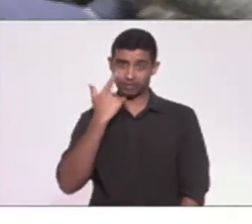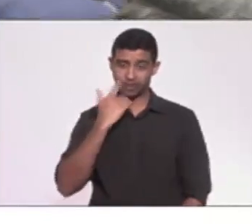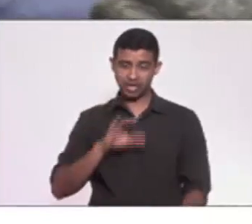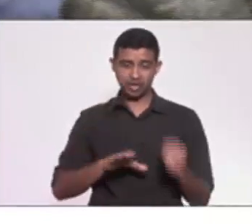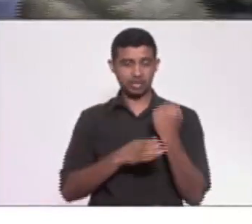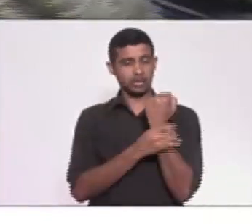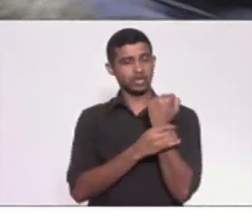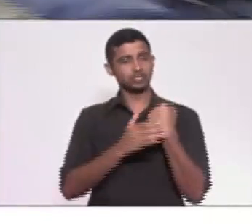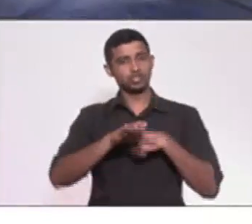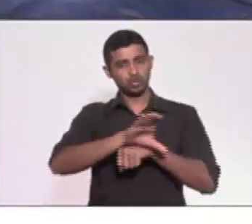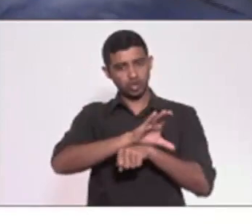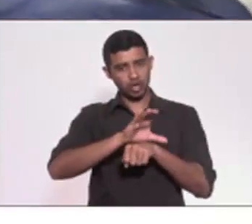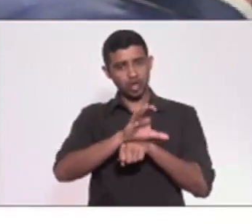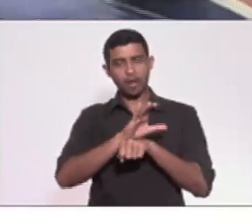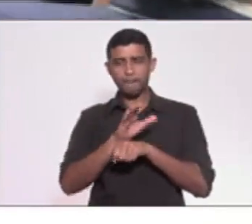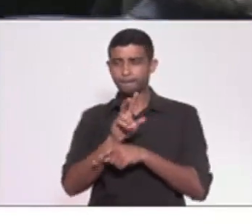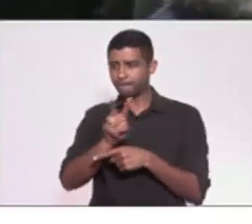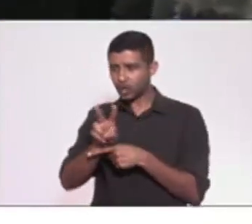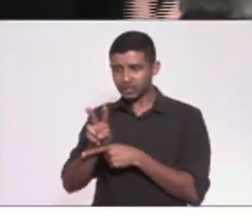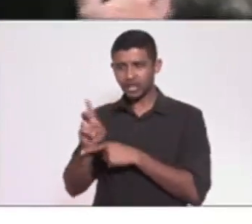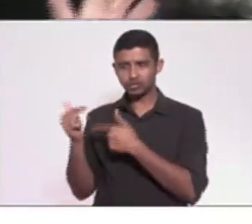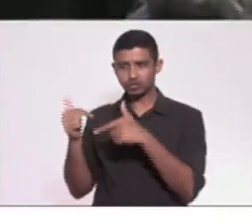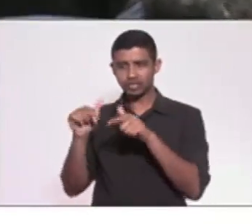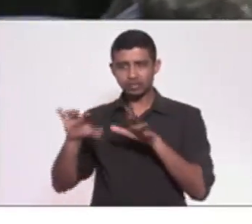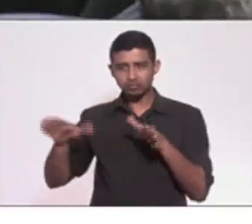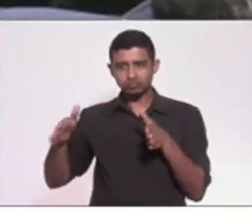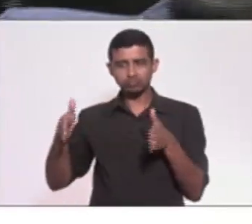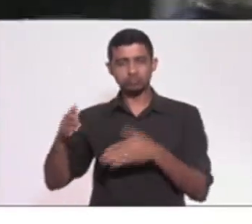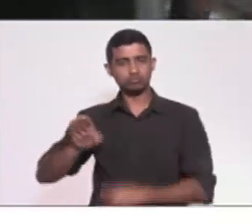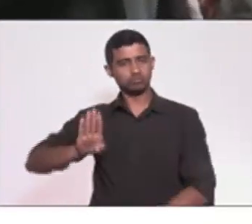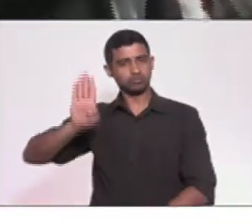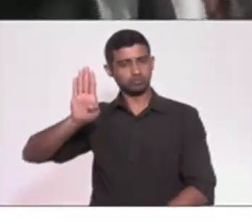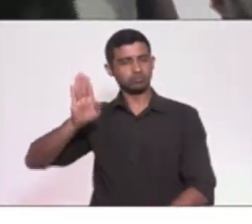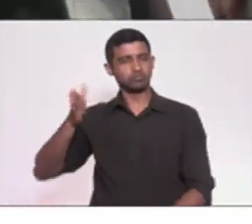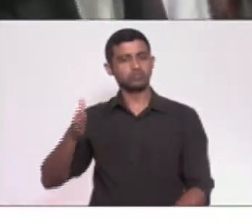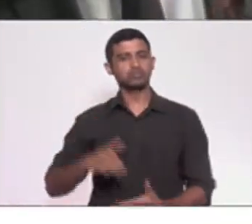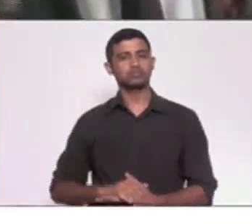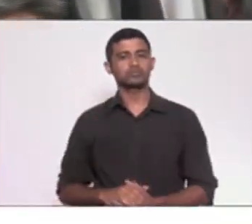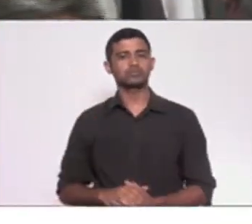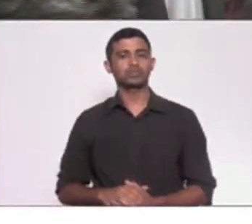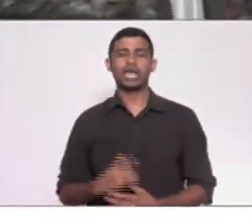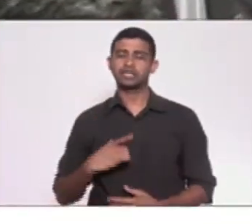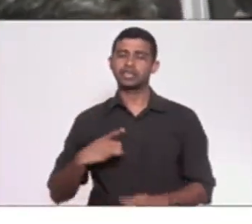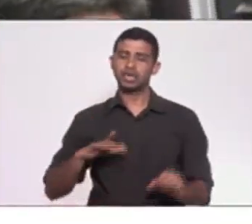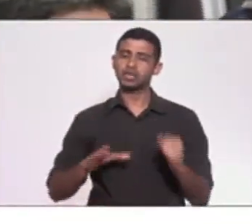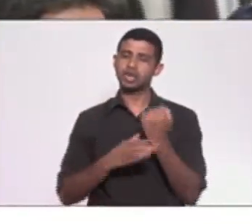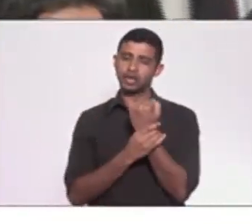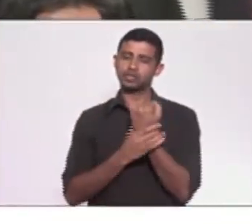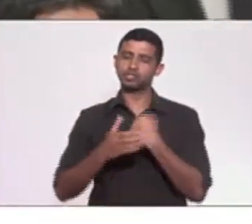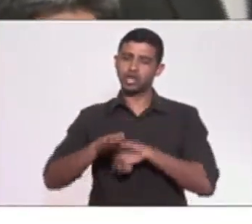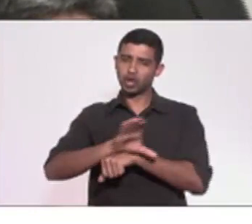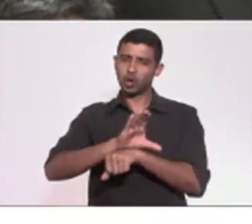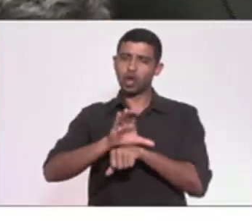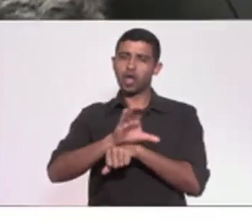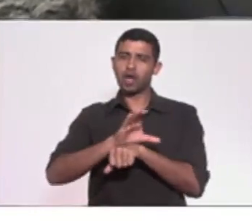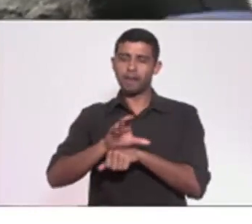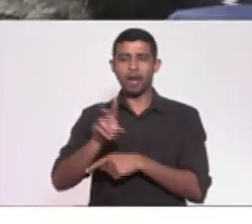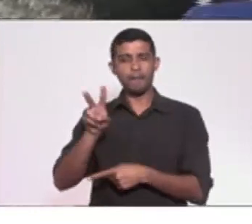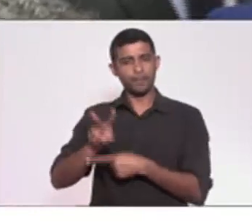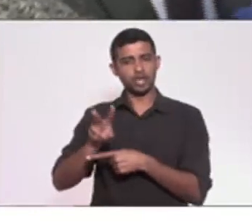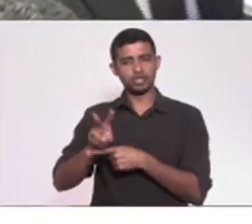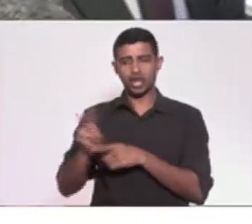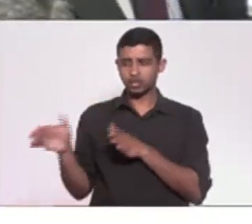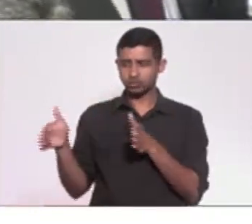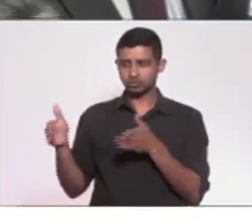que protegem o exercício do mandato. Ora, entre essas garantias constitucionais que protegem o exercício dos